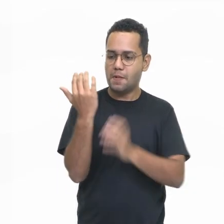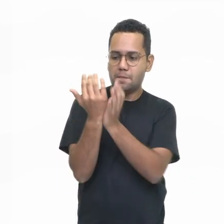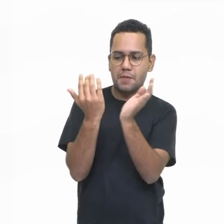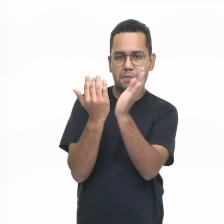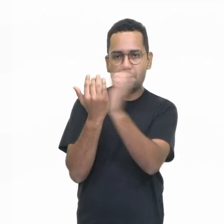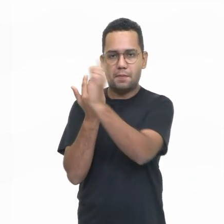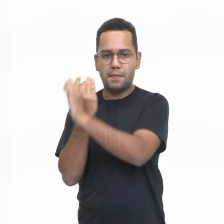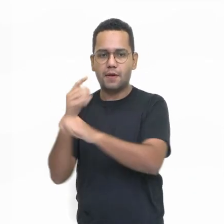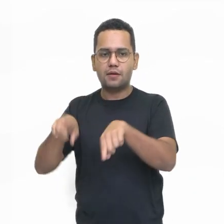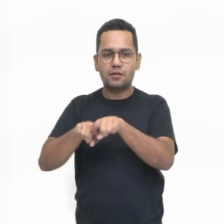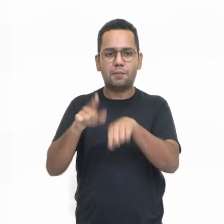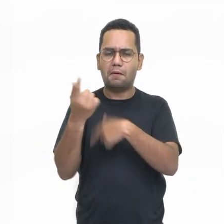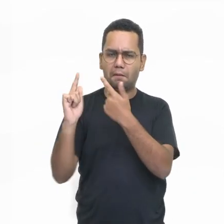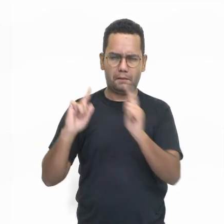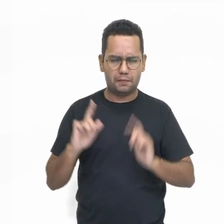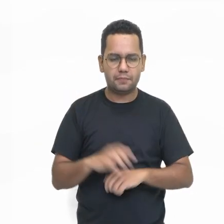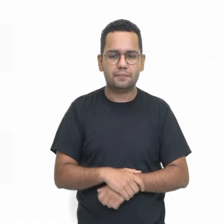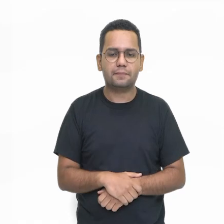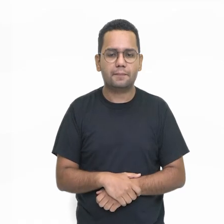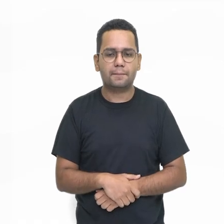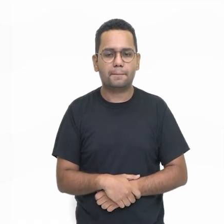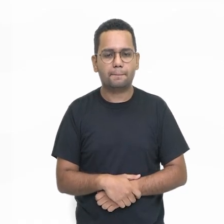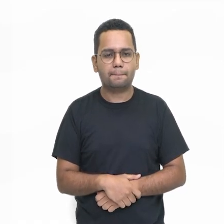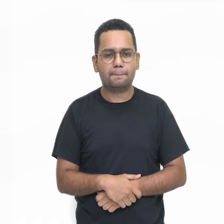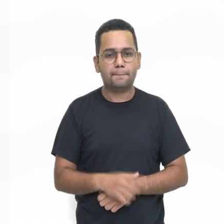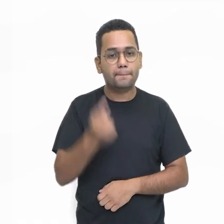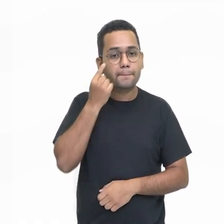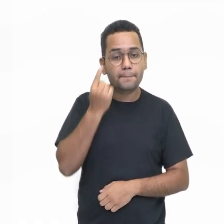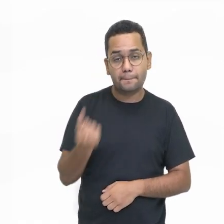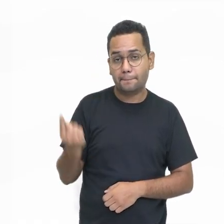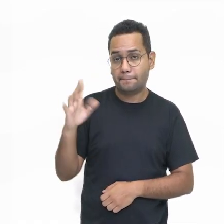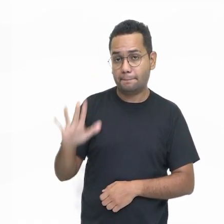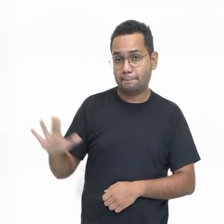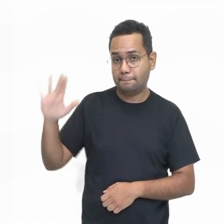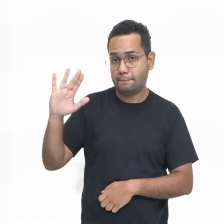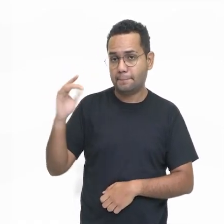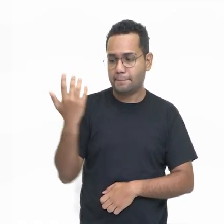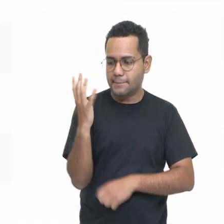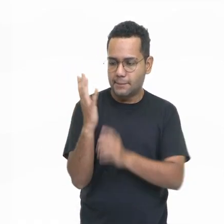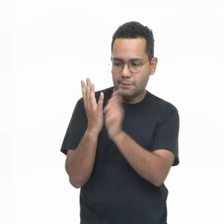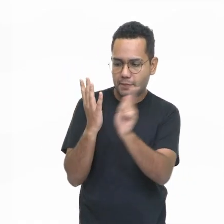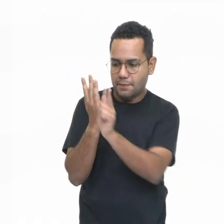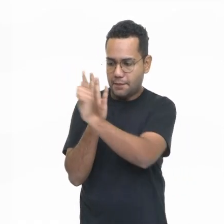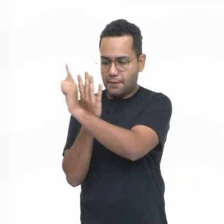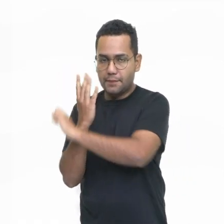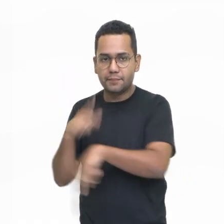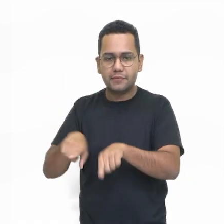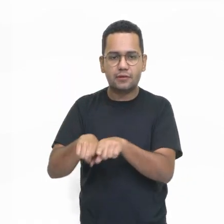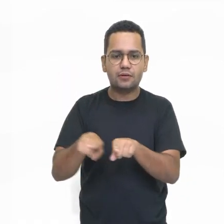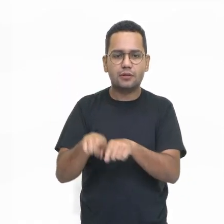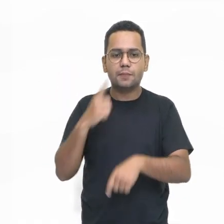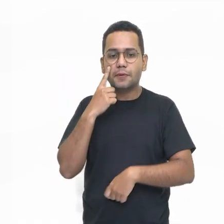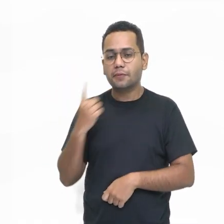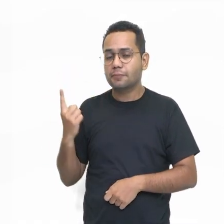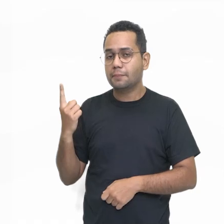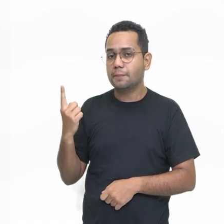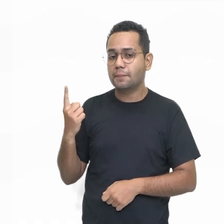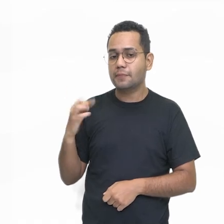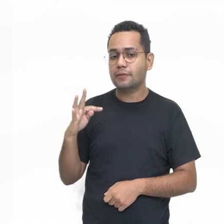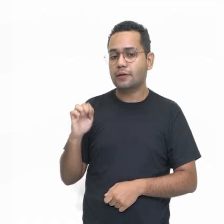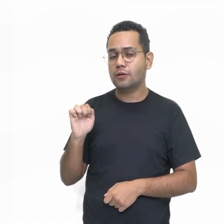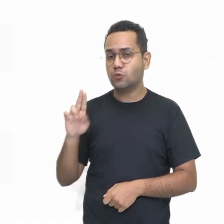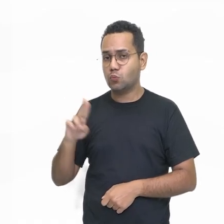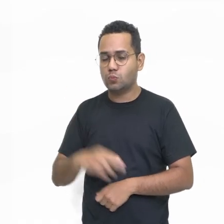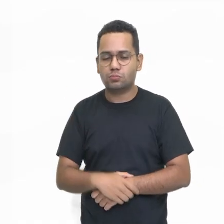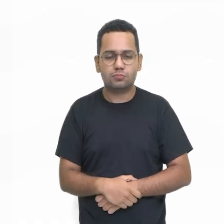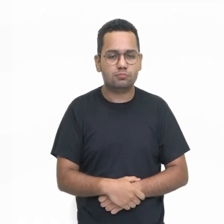plantas espinhosas, né? Do lado aí nós temos alguns cactos sendo representados e um tatu, né, para